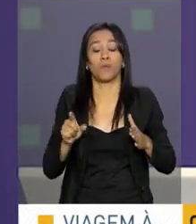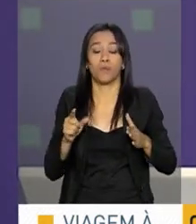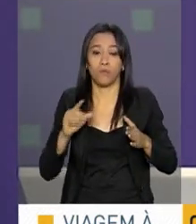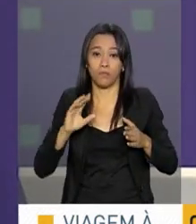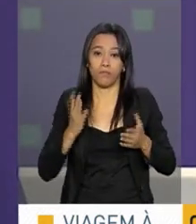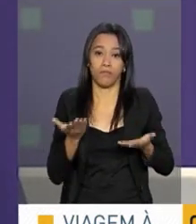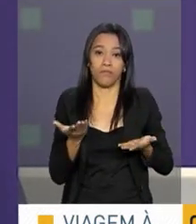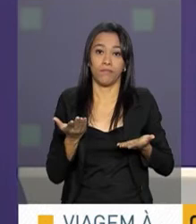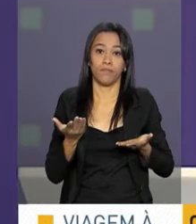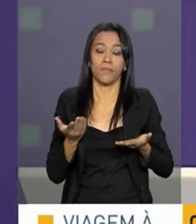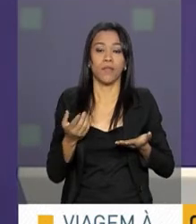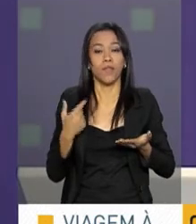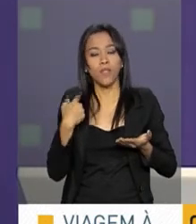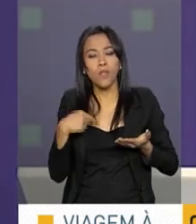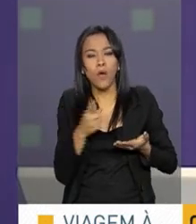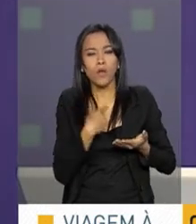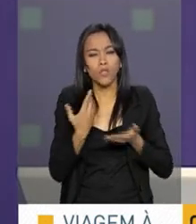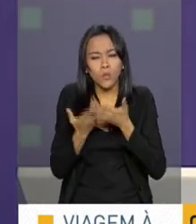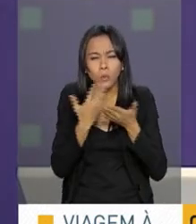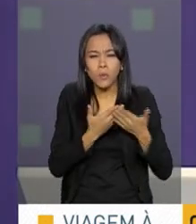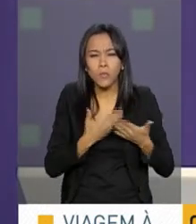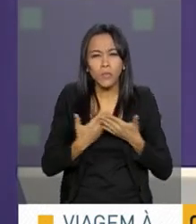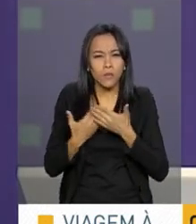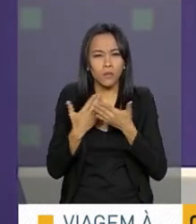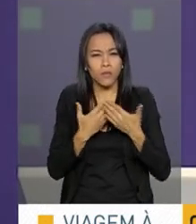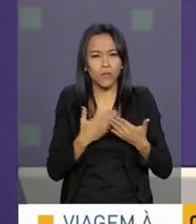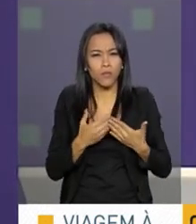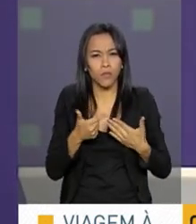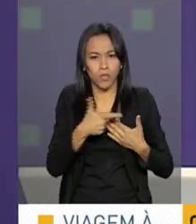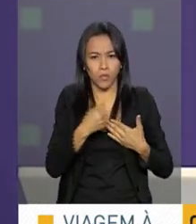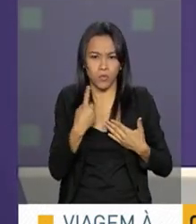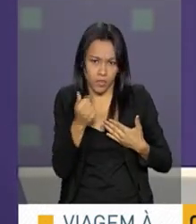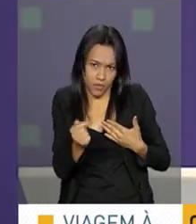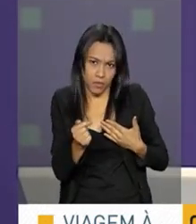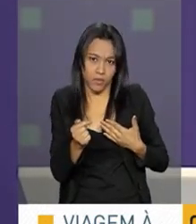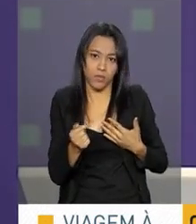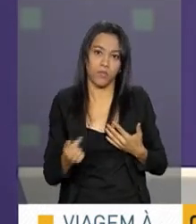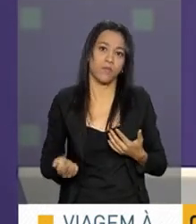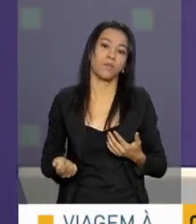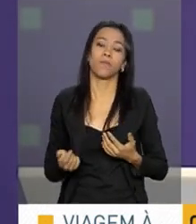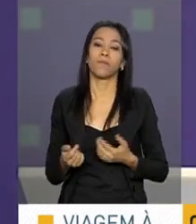e nós estamos agora estudando, contratando os estudos também em 2017.